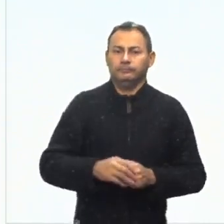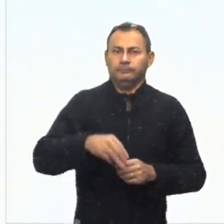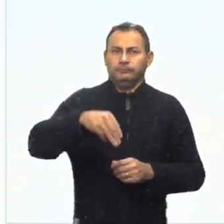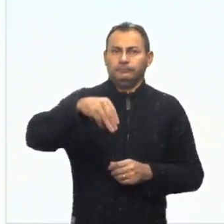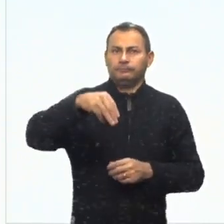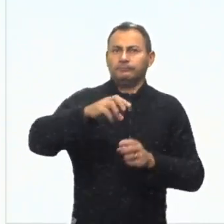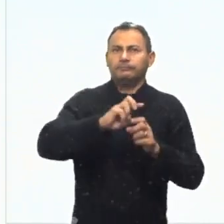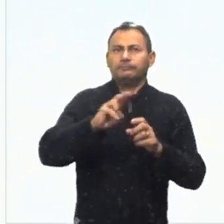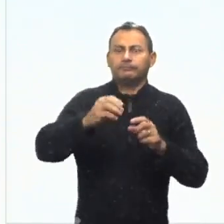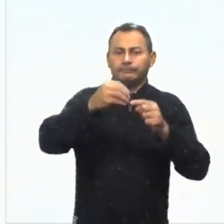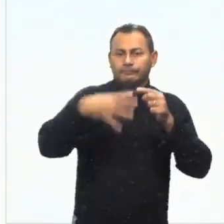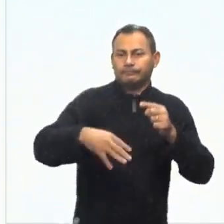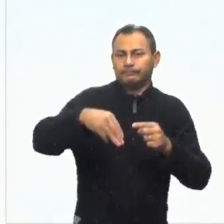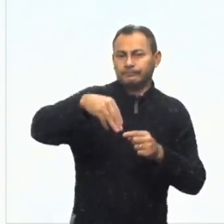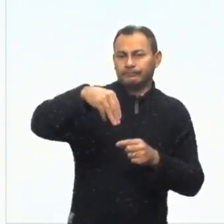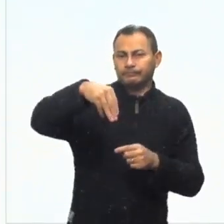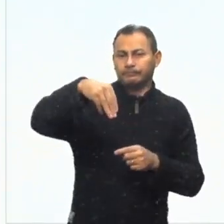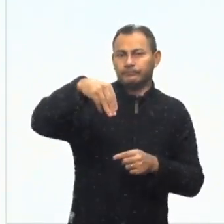Multisim.